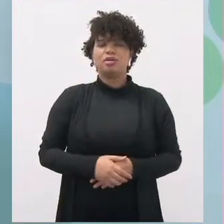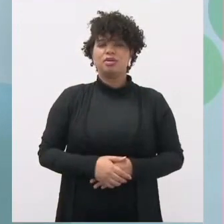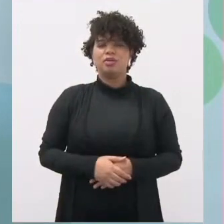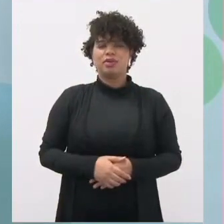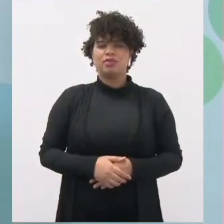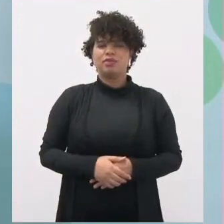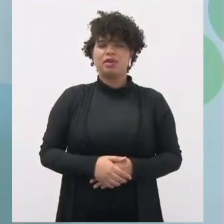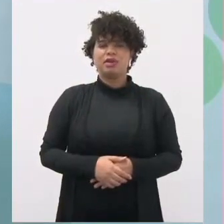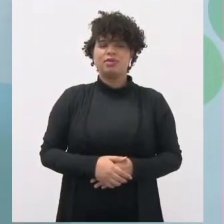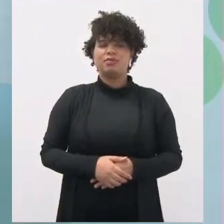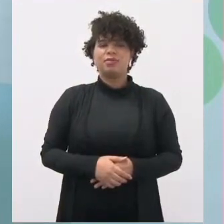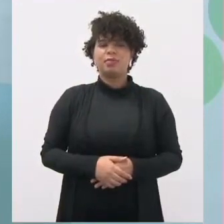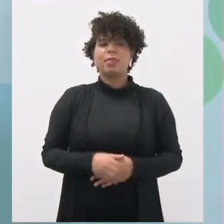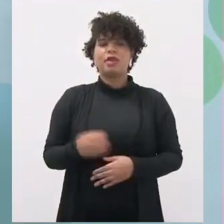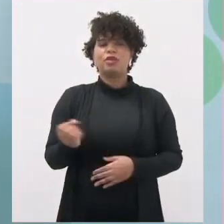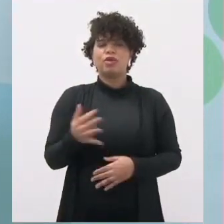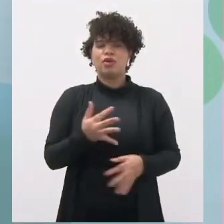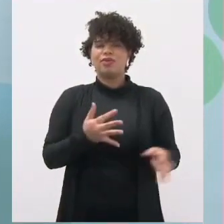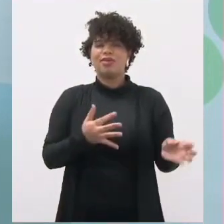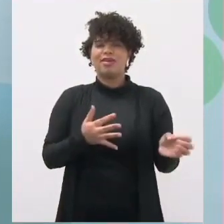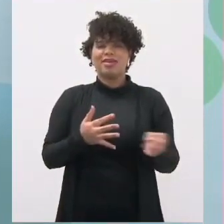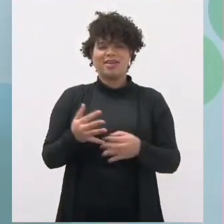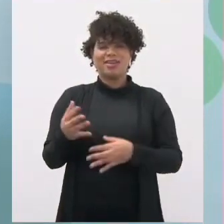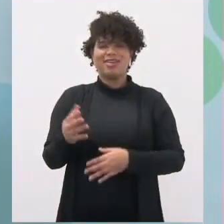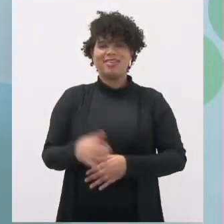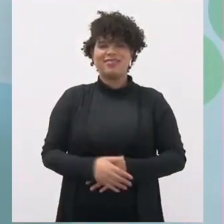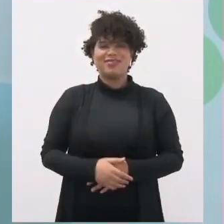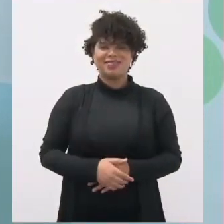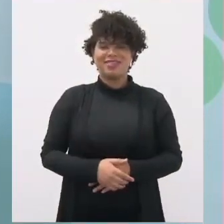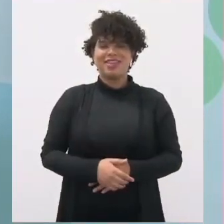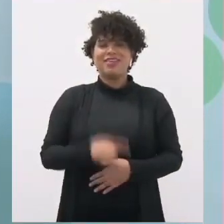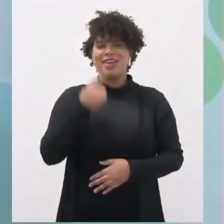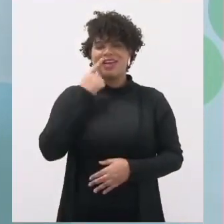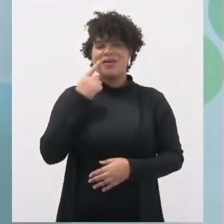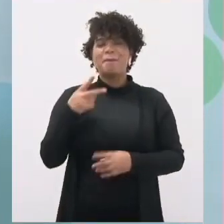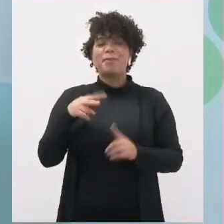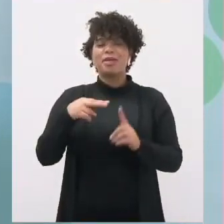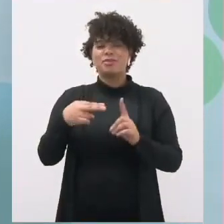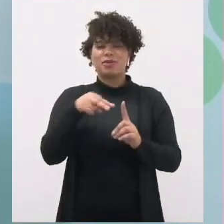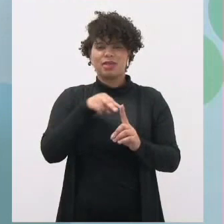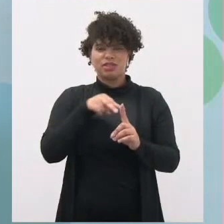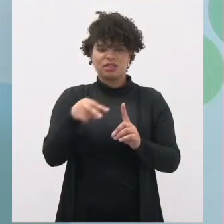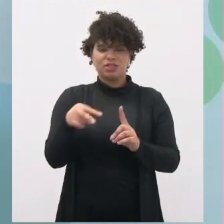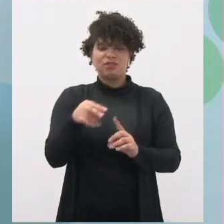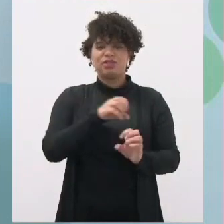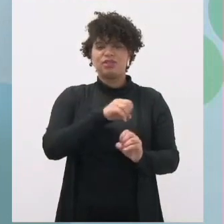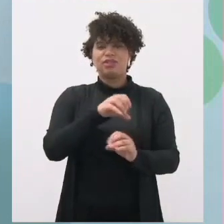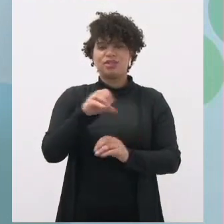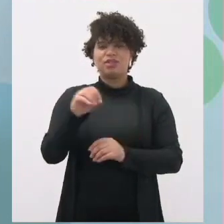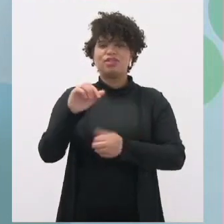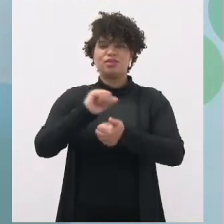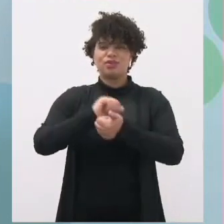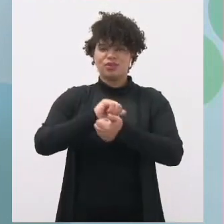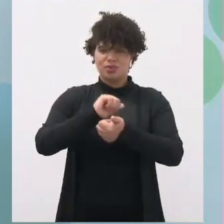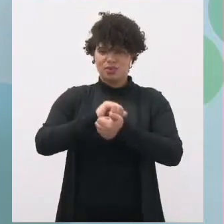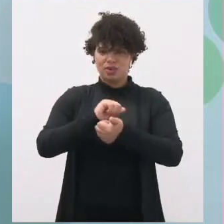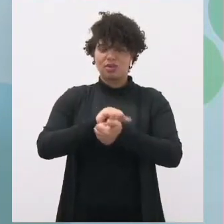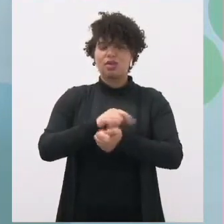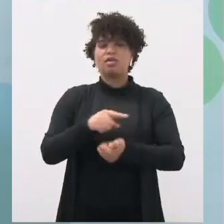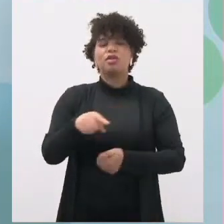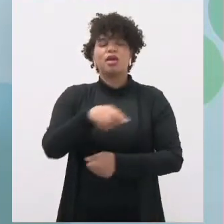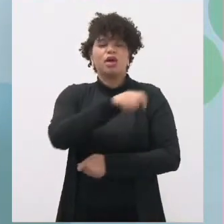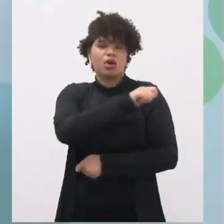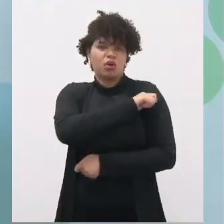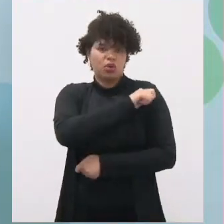novas práticas, e assim fundamentando na perspectiva, tá, de uma educação de qualidade, assim que os estudantes